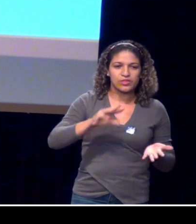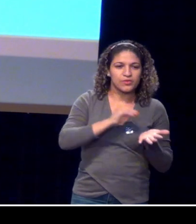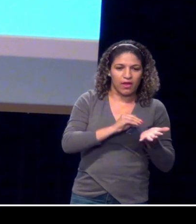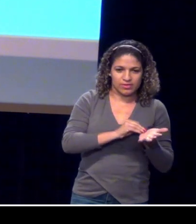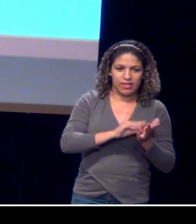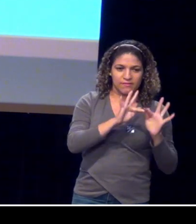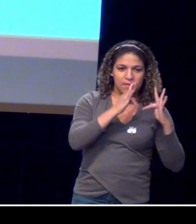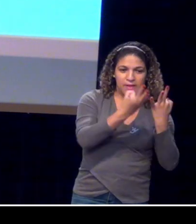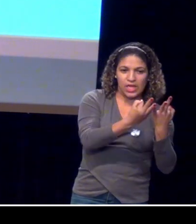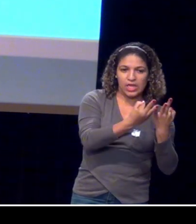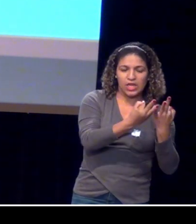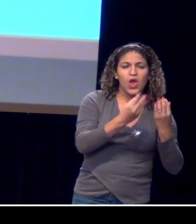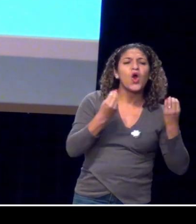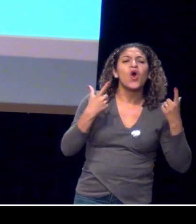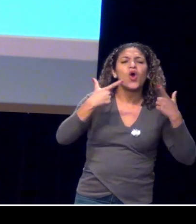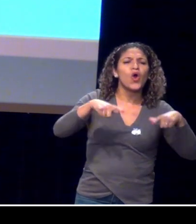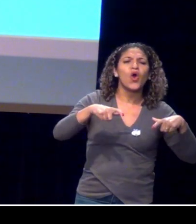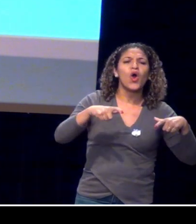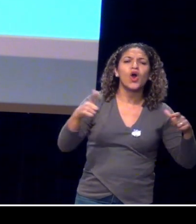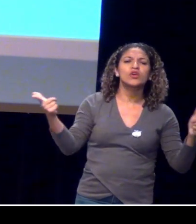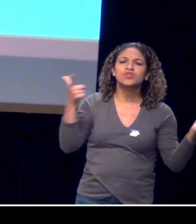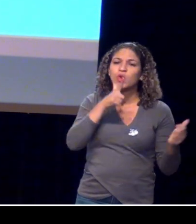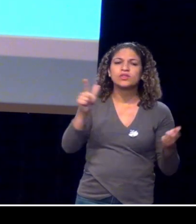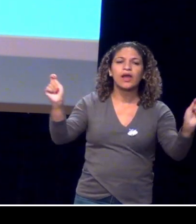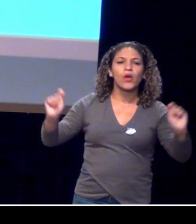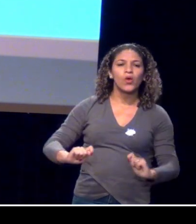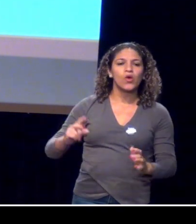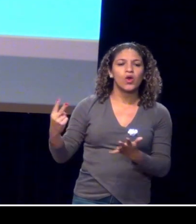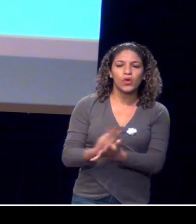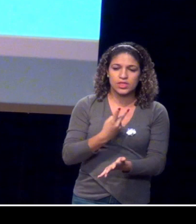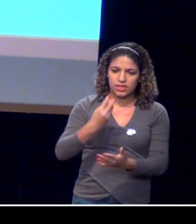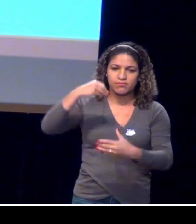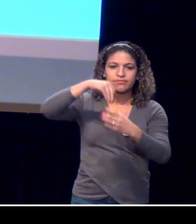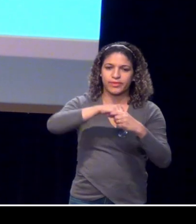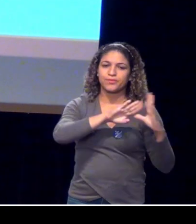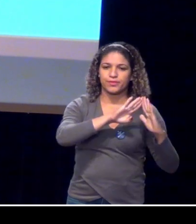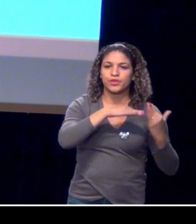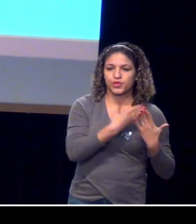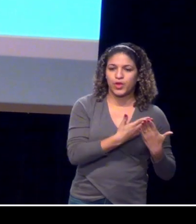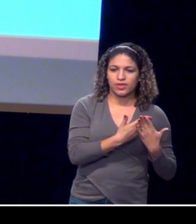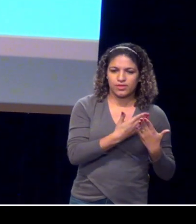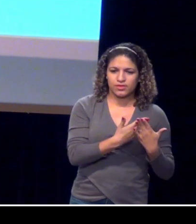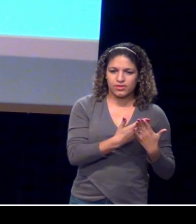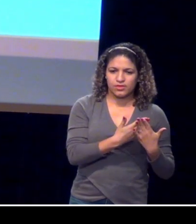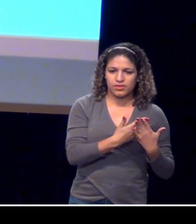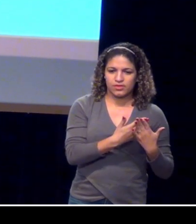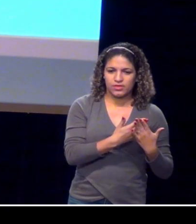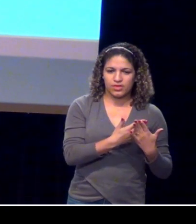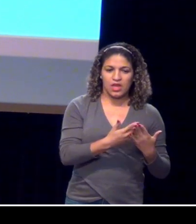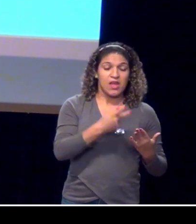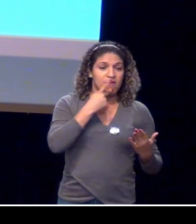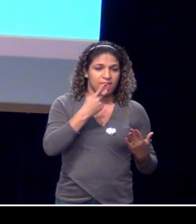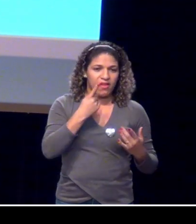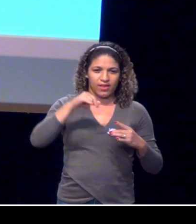onde seria possível que isto acontecesse? Na escola. E falar isso